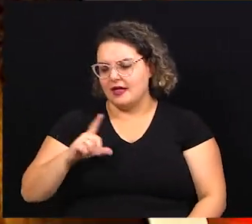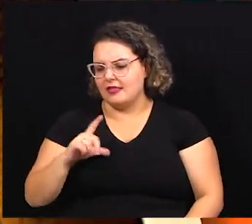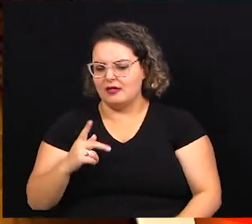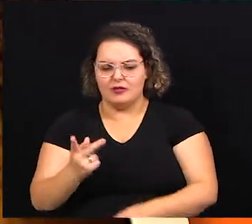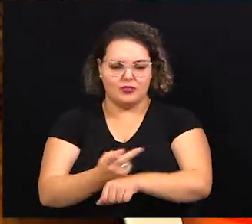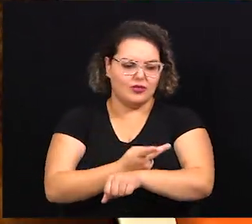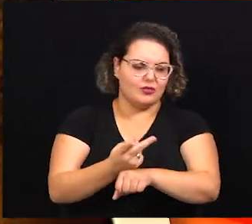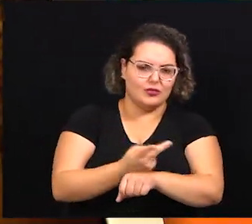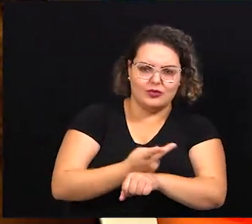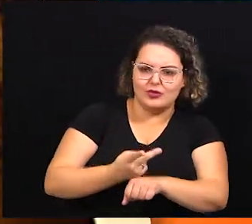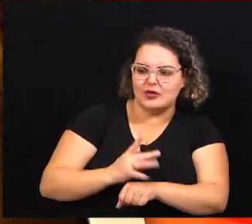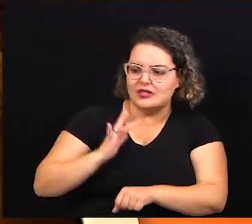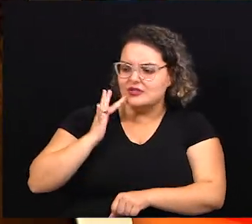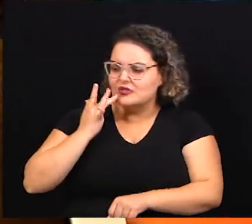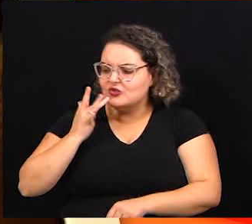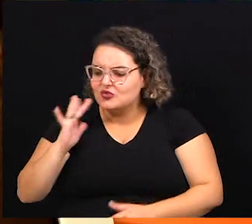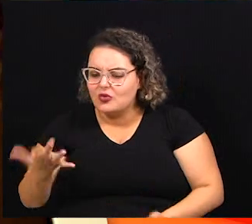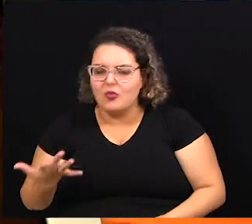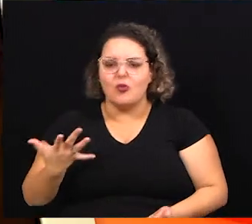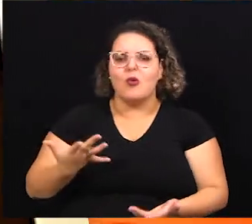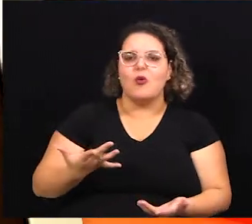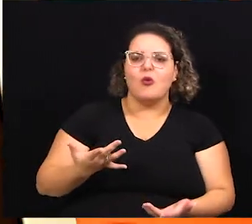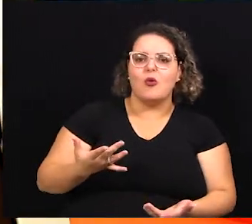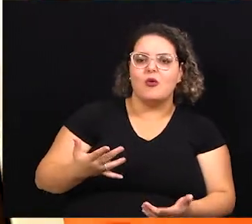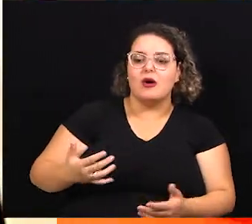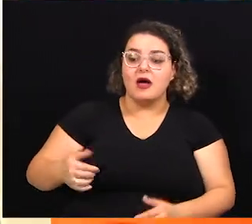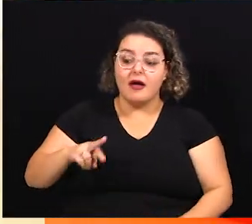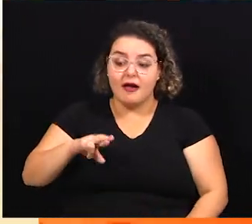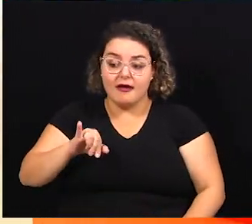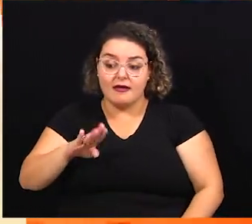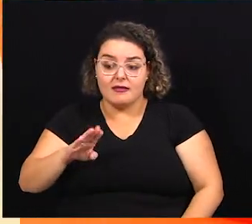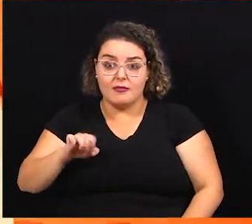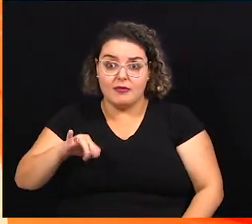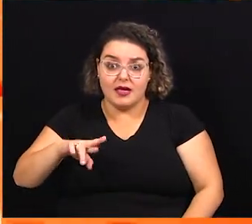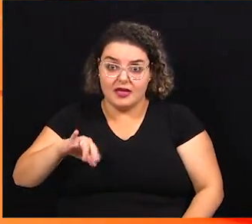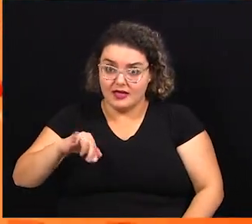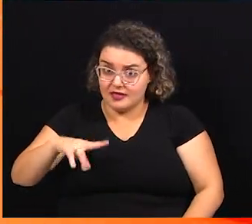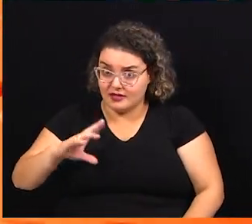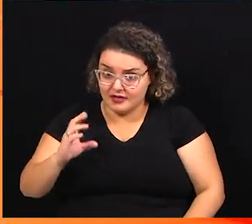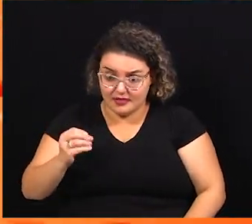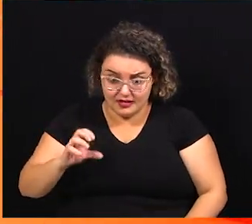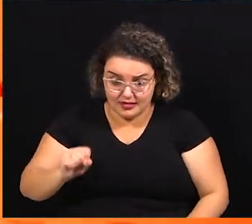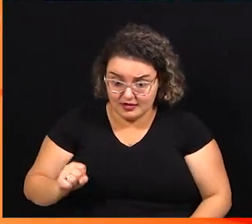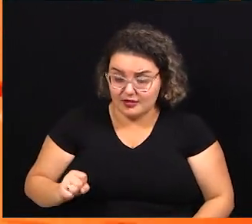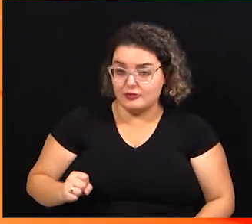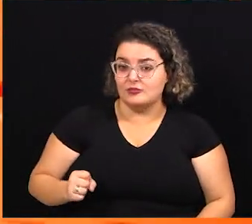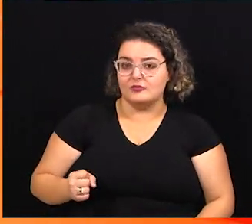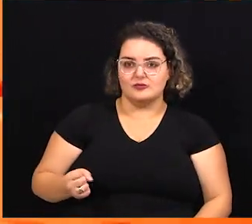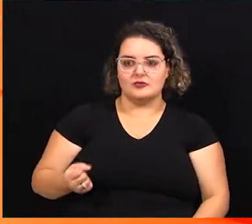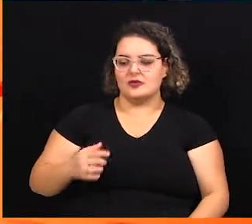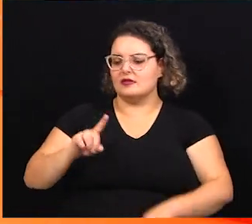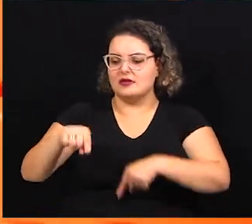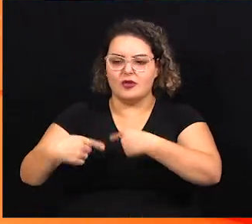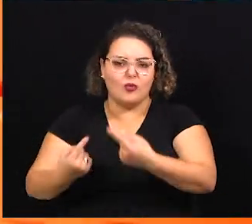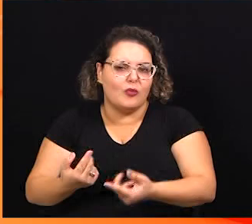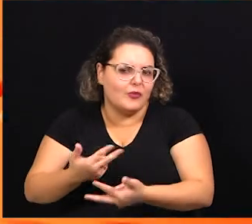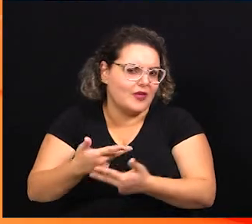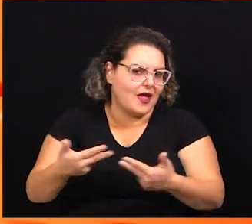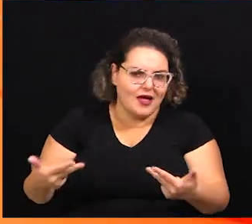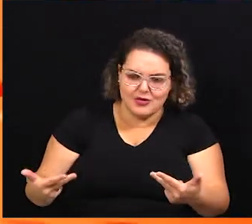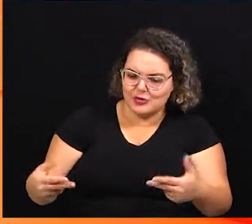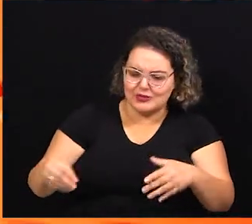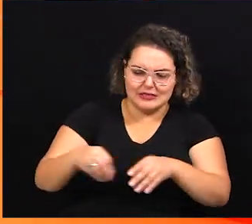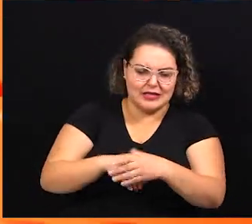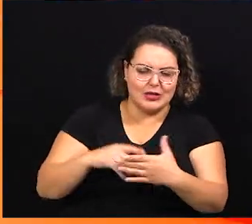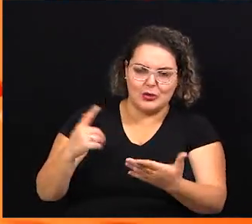de tesouro, traficantes internacionais, temos ribeirinhos, porque o livro é bem calcado na realidade, né?